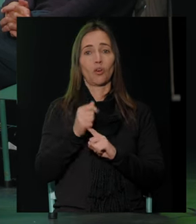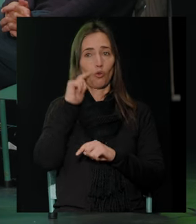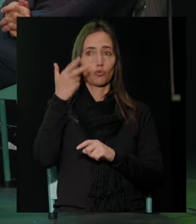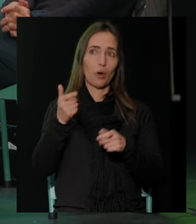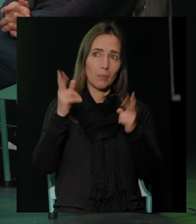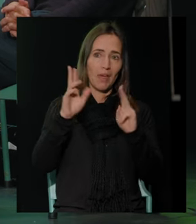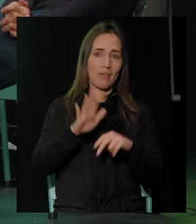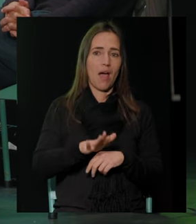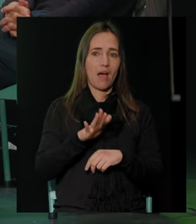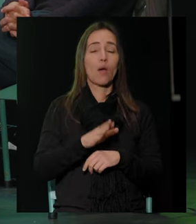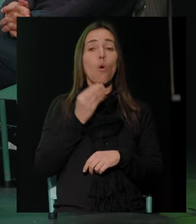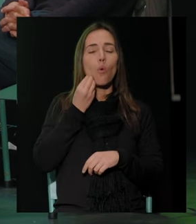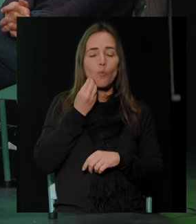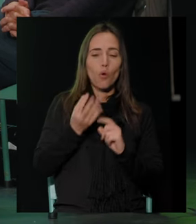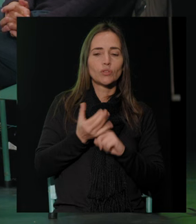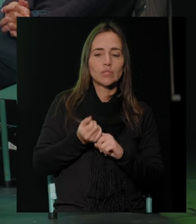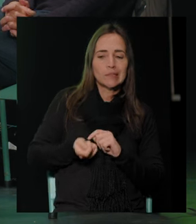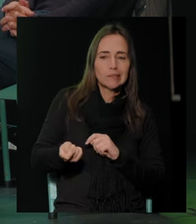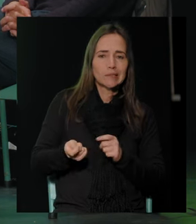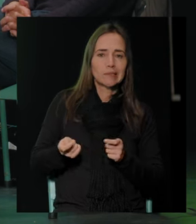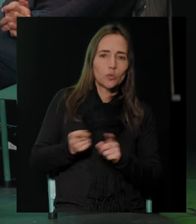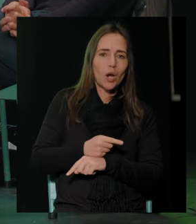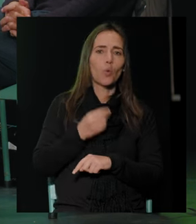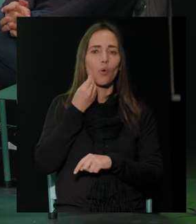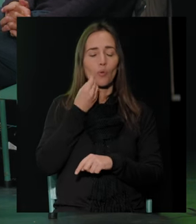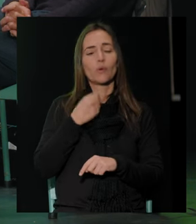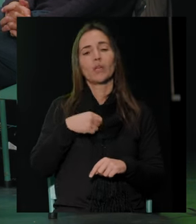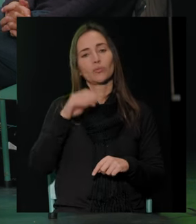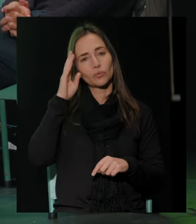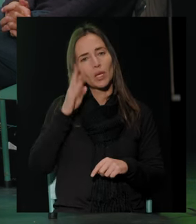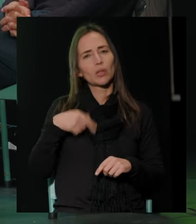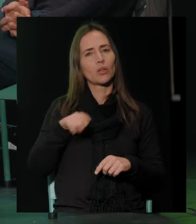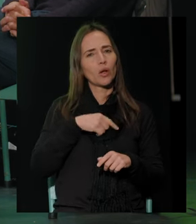Como é que se pode contrariar? Eu sei que temos visto até